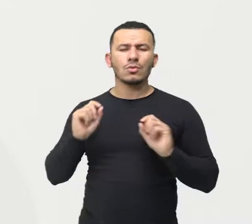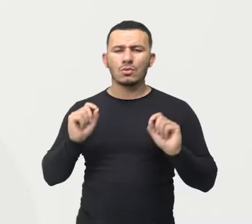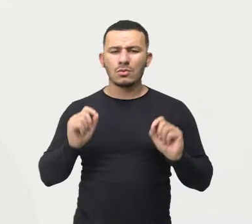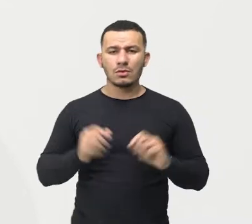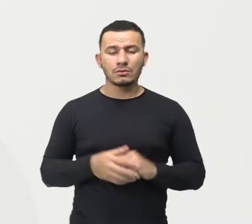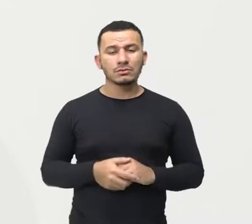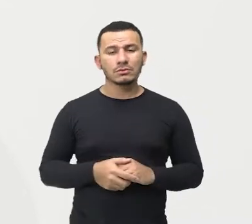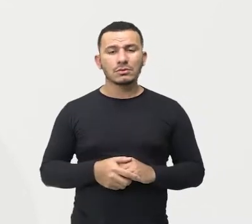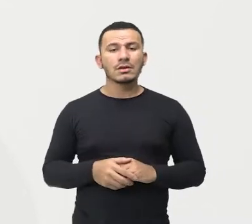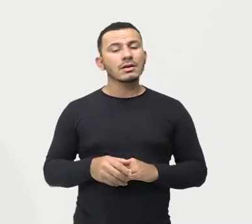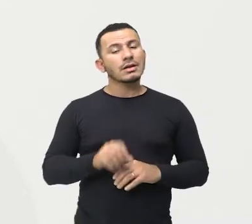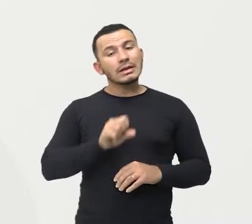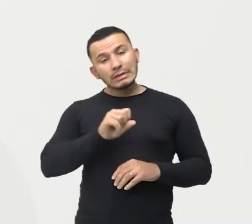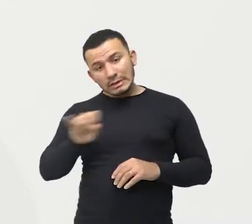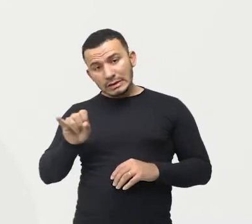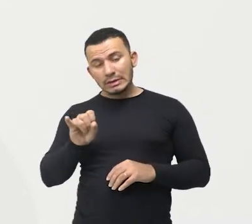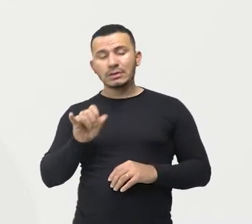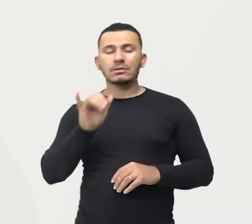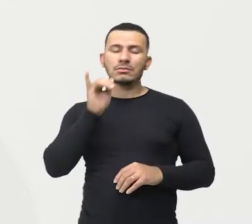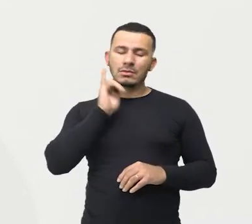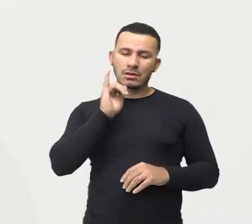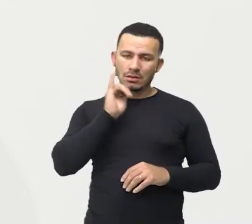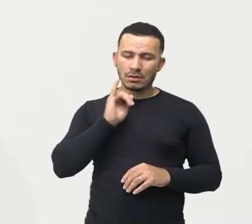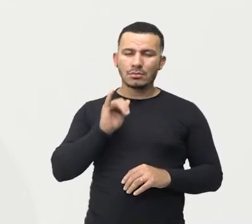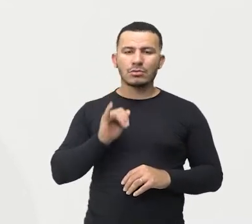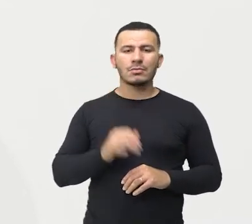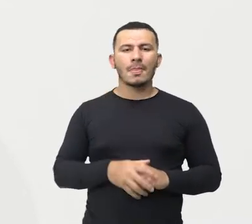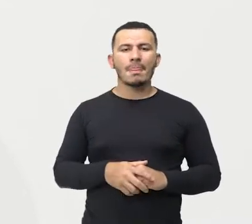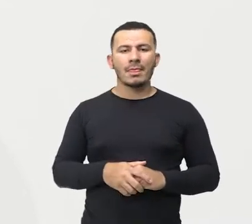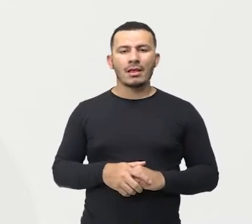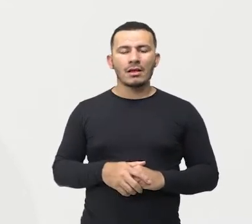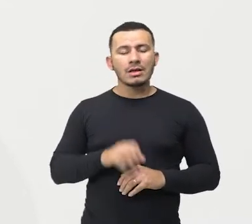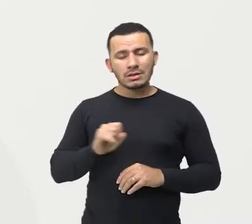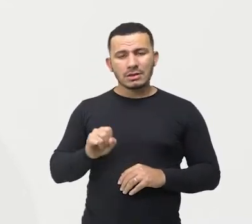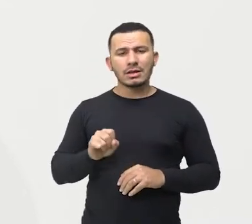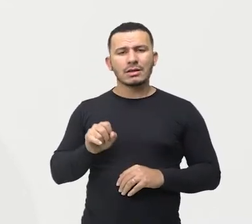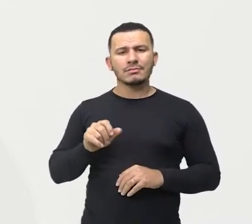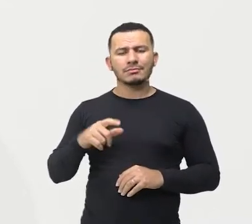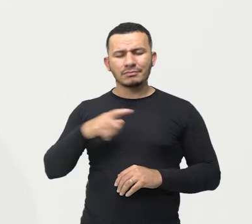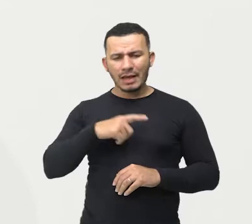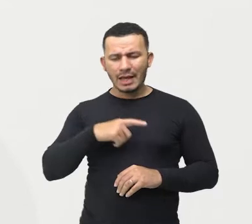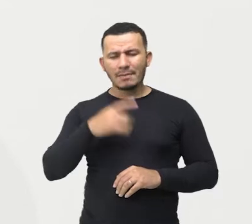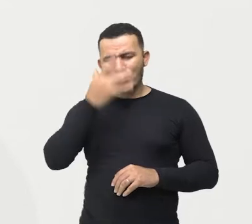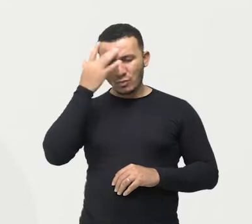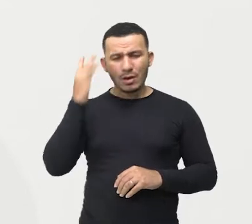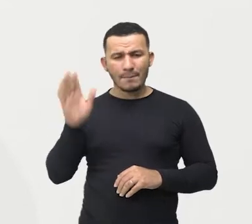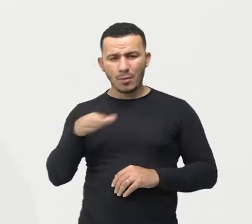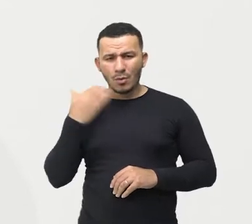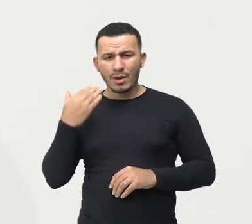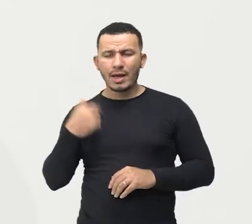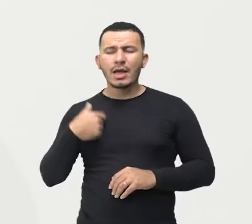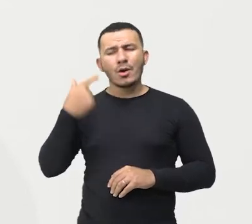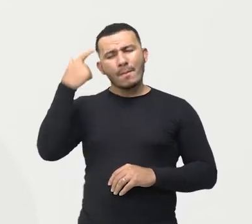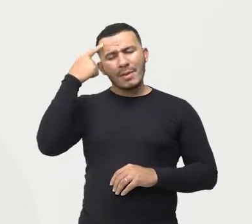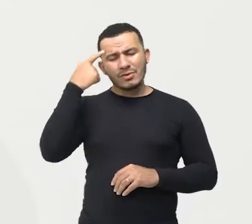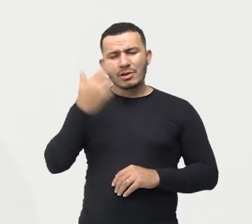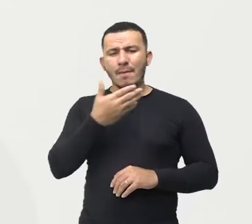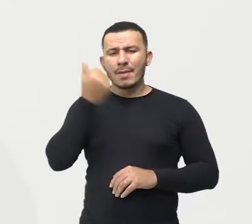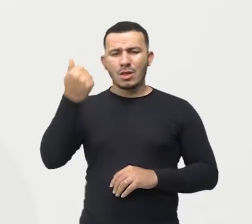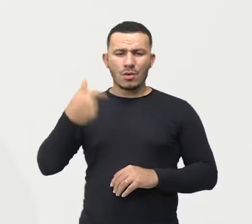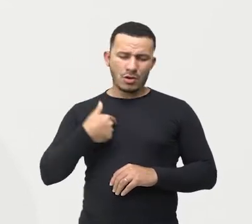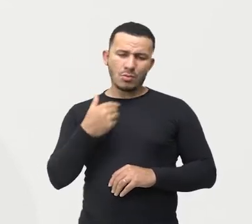só, se alguém tivesse que morrer, achei que deveria